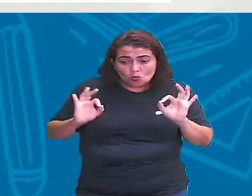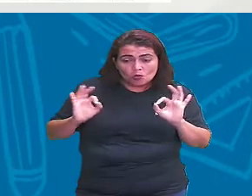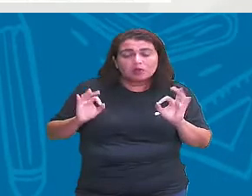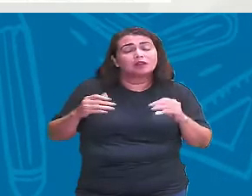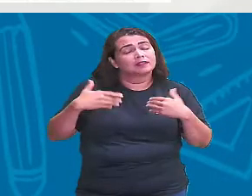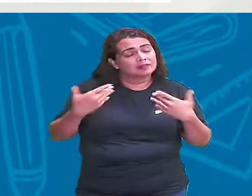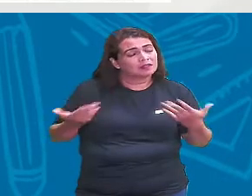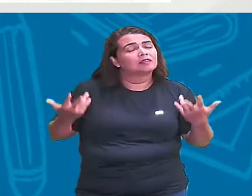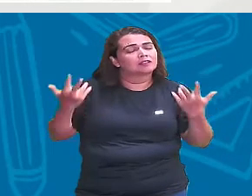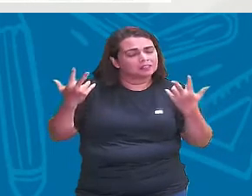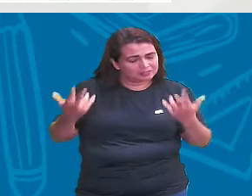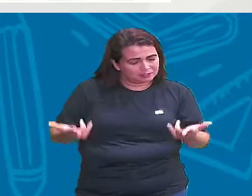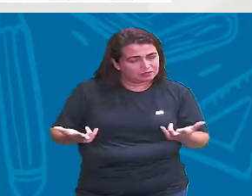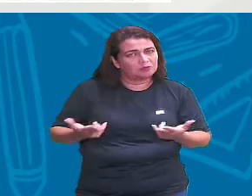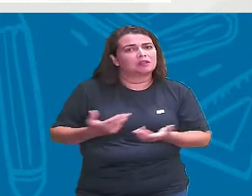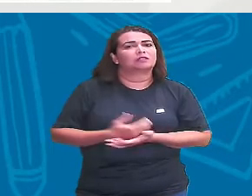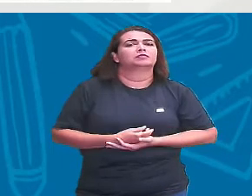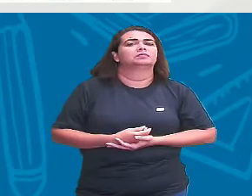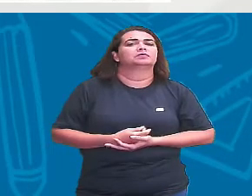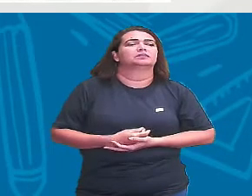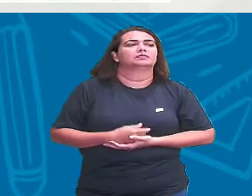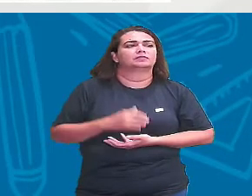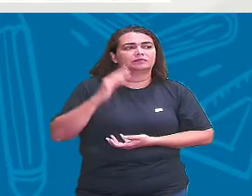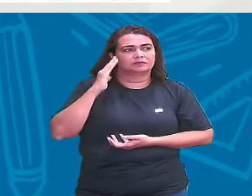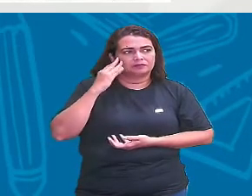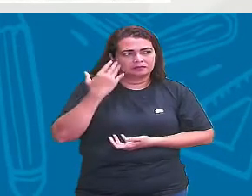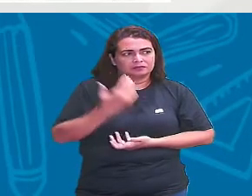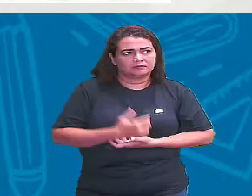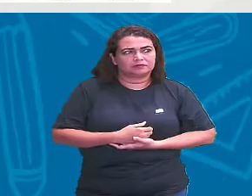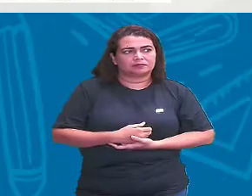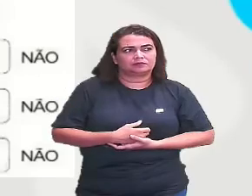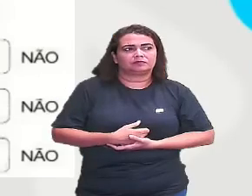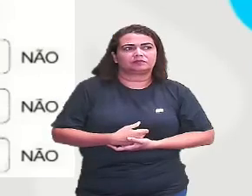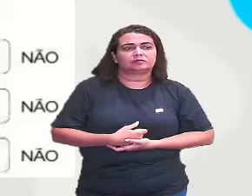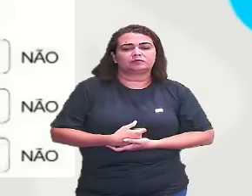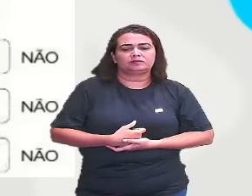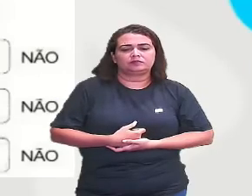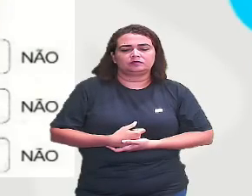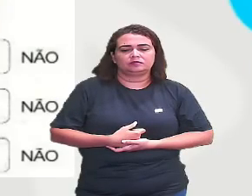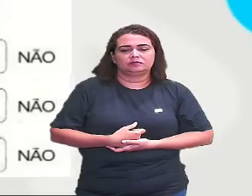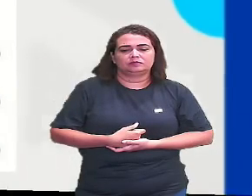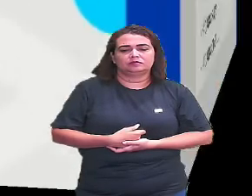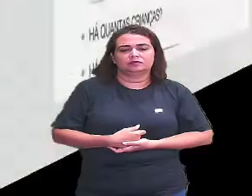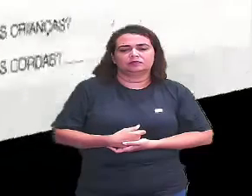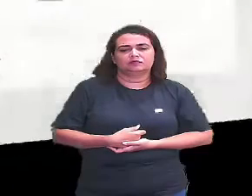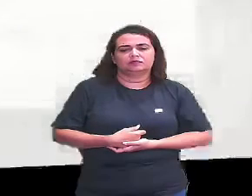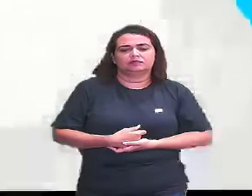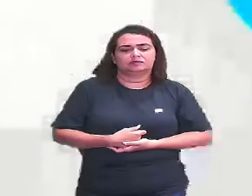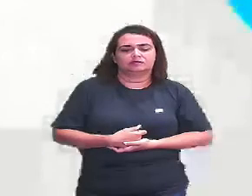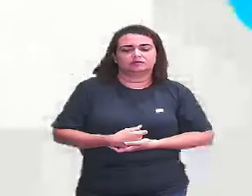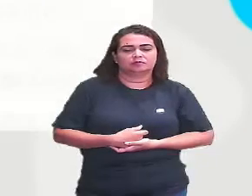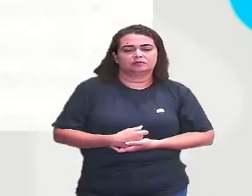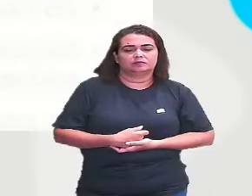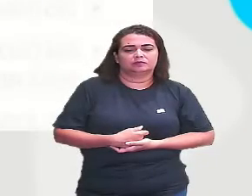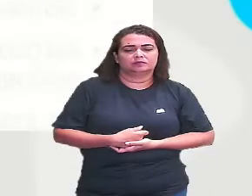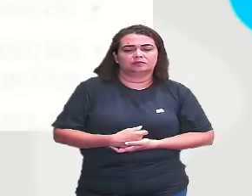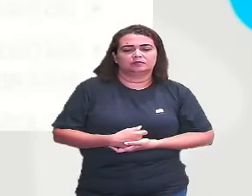é porque a quantidade é a mesma. Tá certo? Agora vamos fazer outra tarefa. Vamos lá.